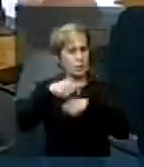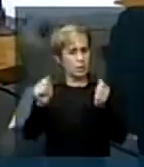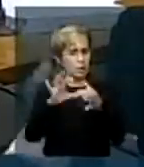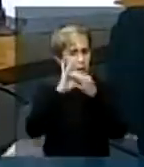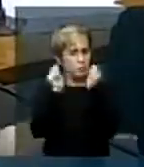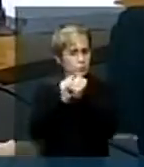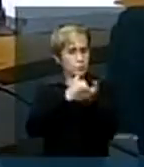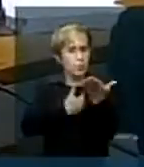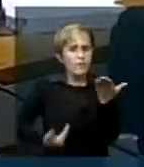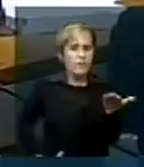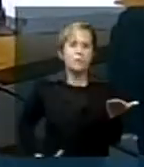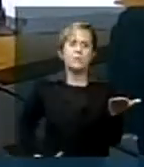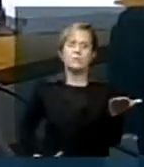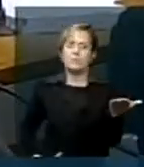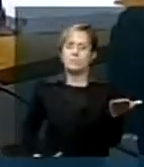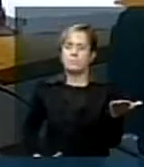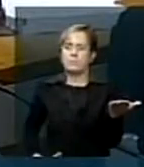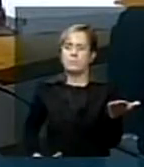governo.